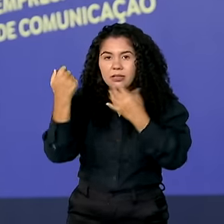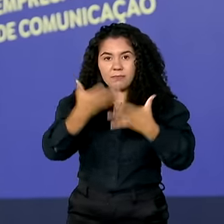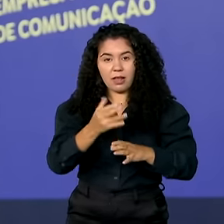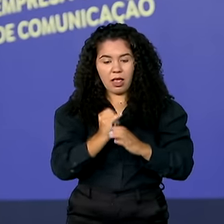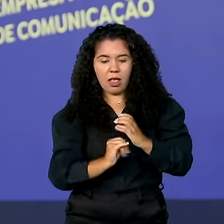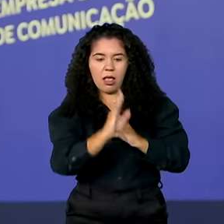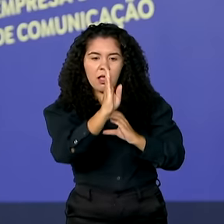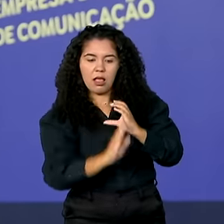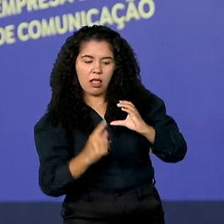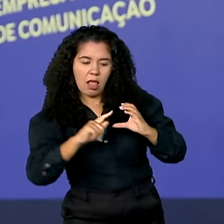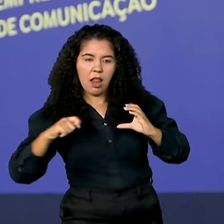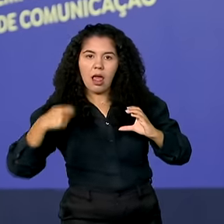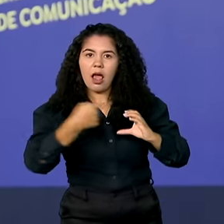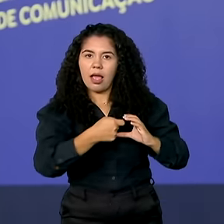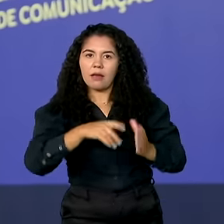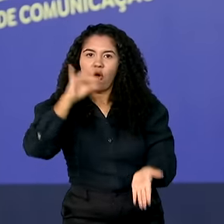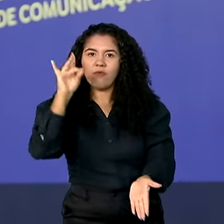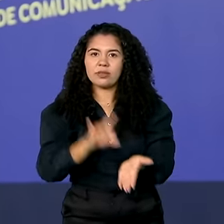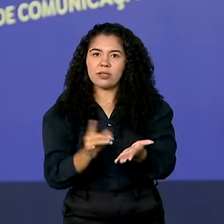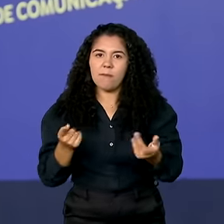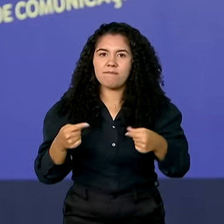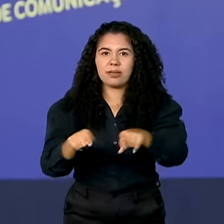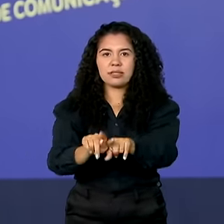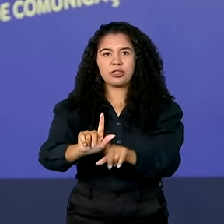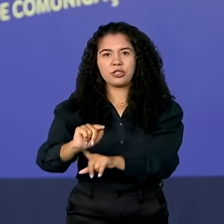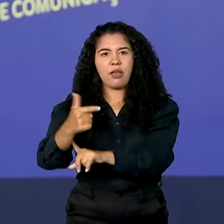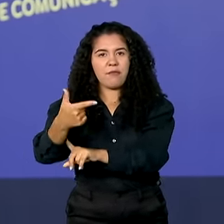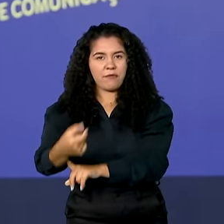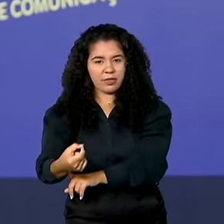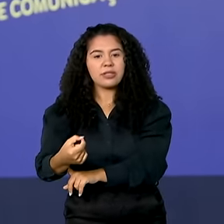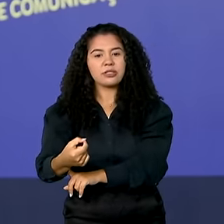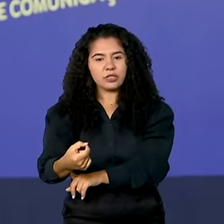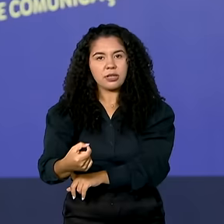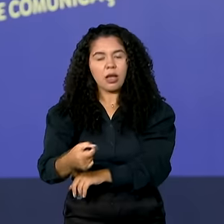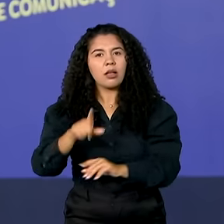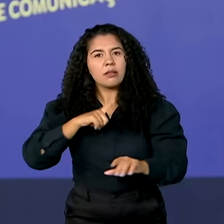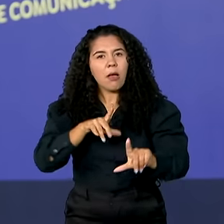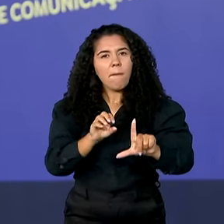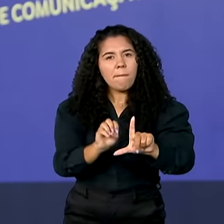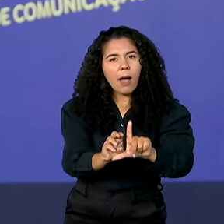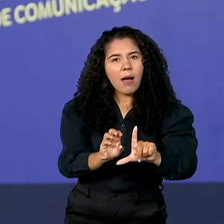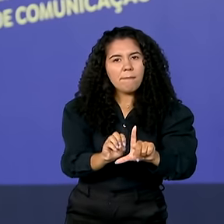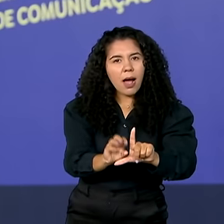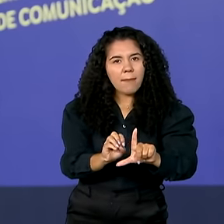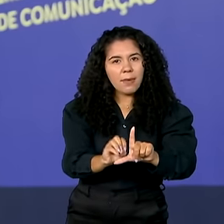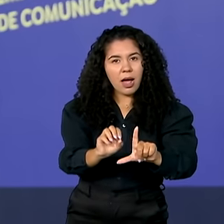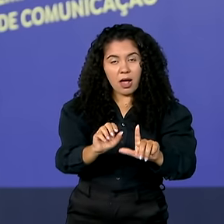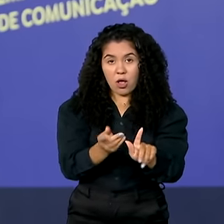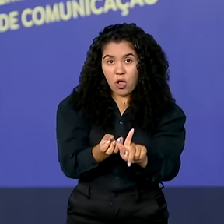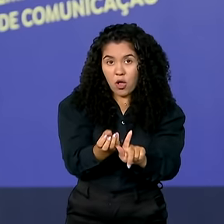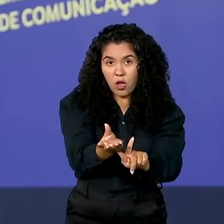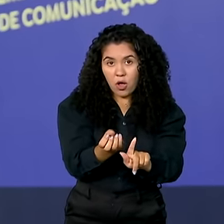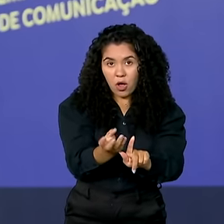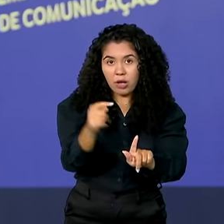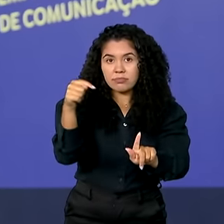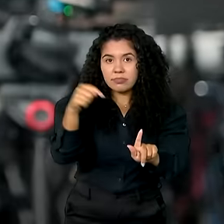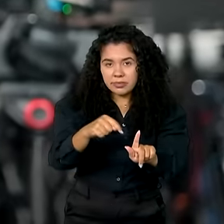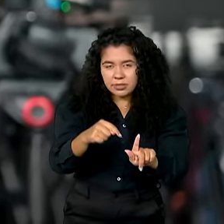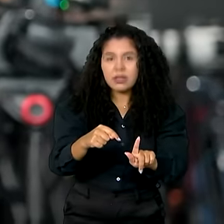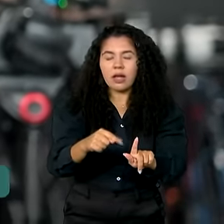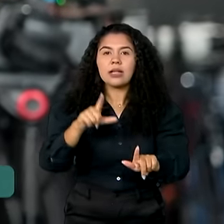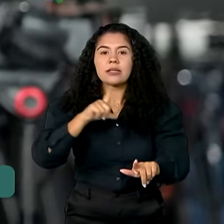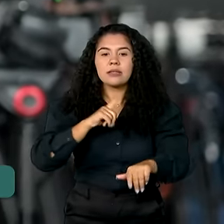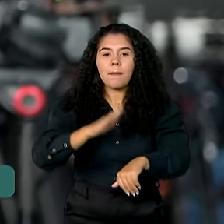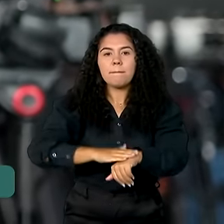parceira oficial da realização do G20. O sinal que está sendo produzido pelo Canal Gov será utilizado por mais